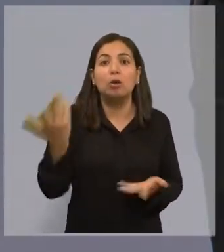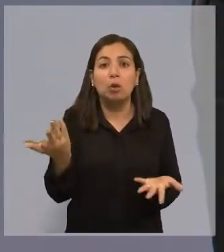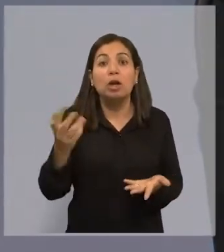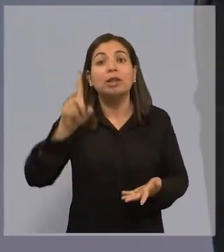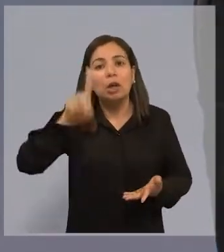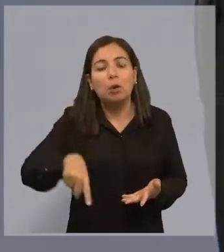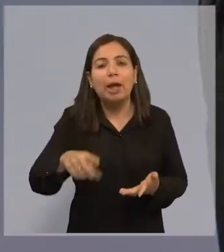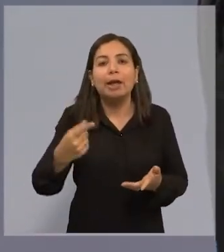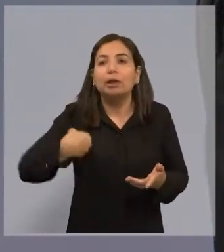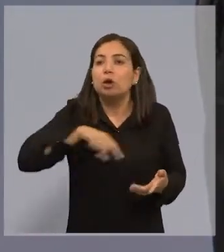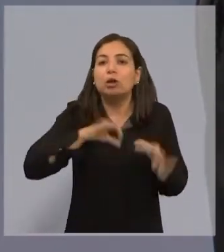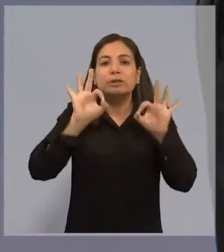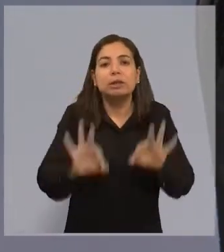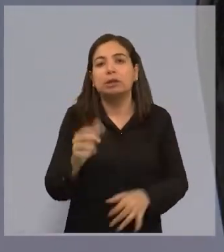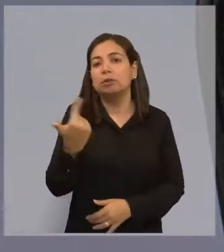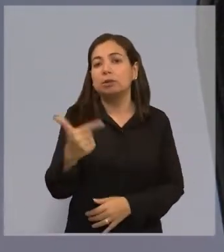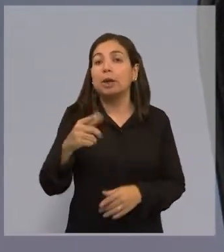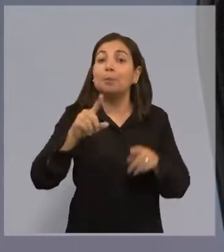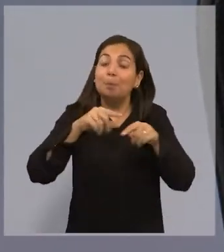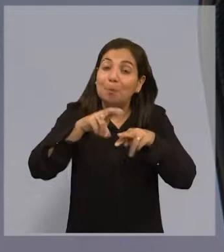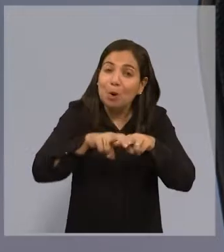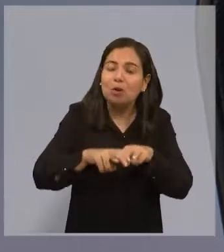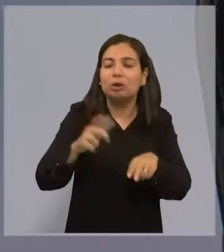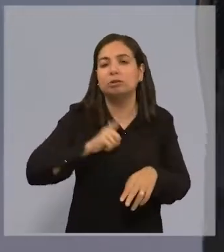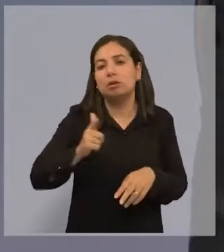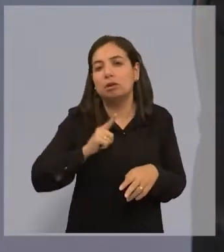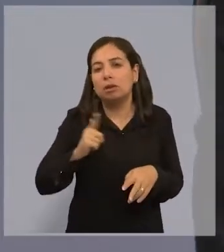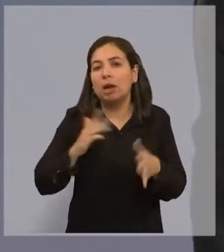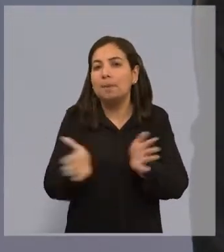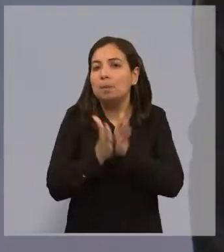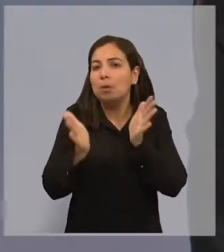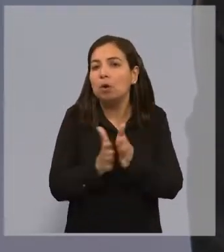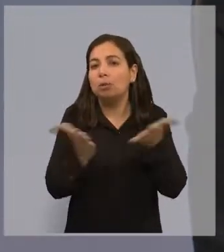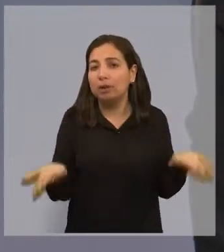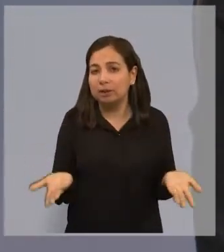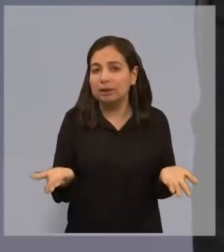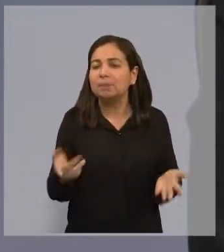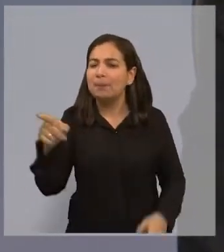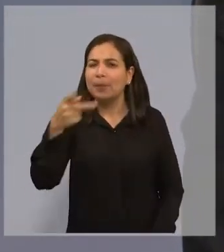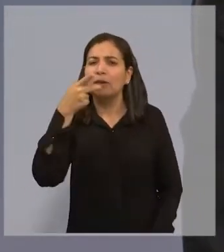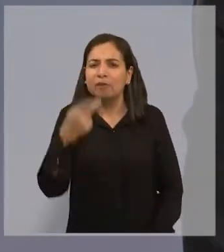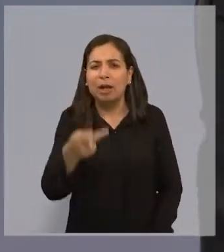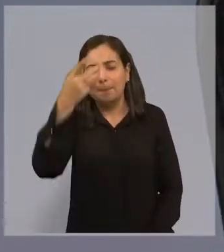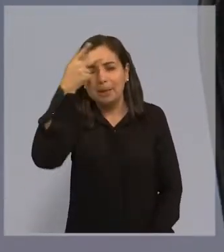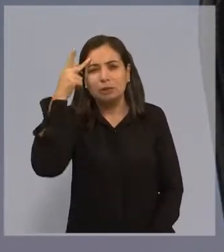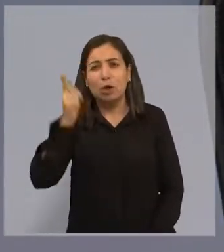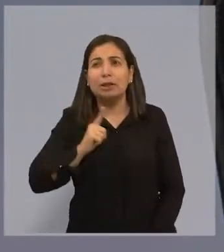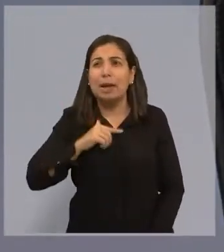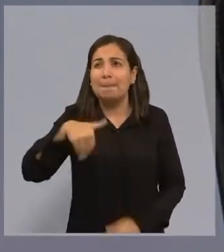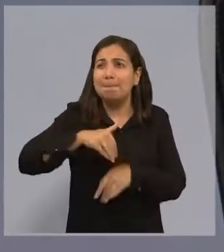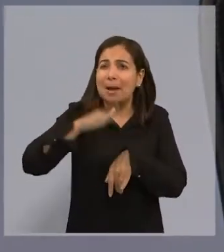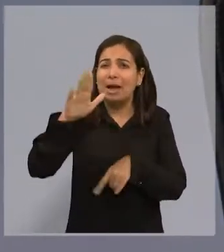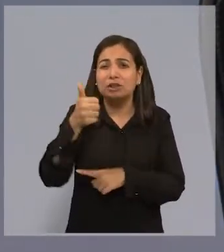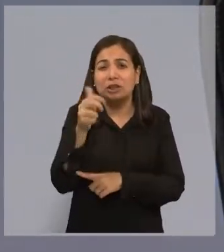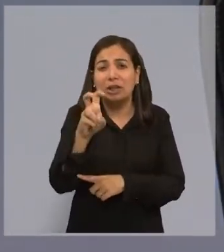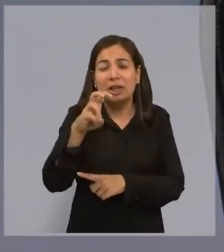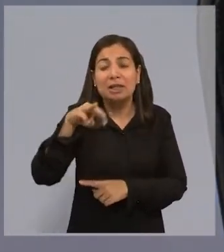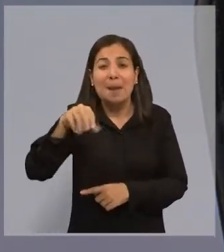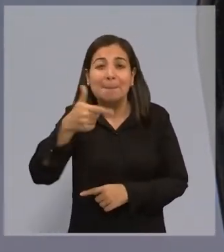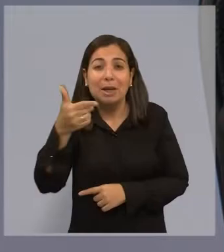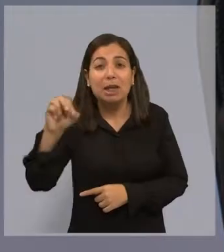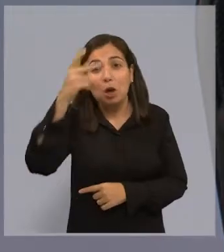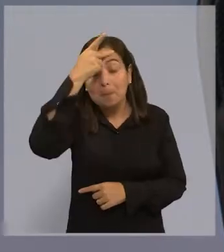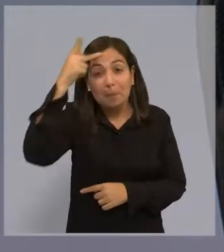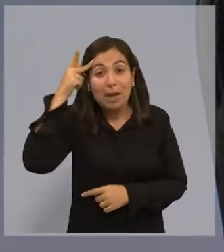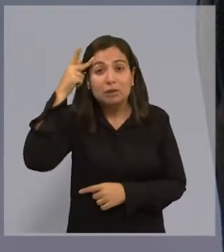nossa pobreza. Aí você falou, por outro lado, na situação dos analfabetos do Nordeste do Brasil. O Brasil tem mais de 15 milhões de